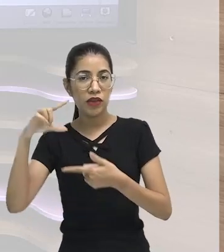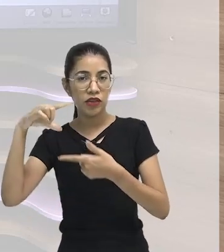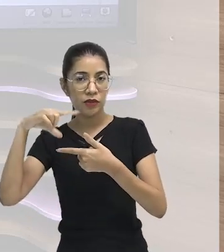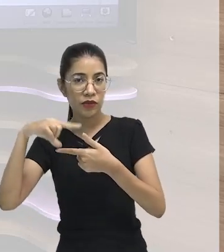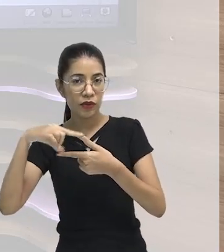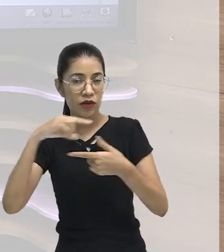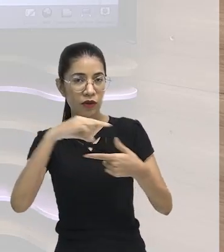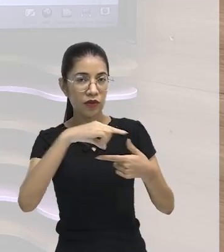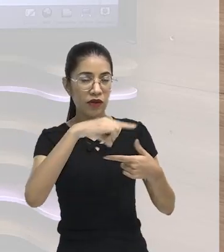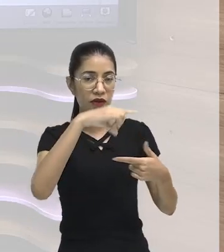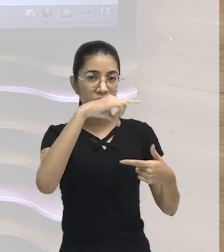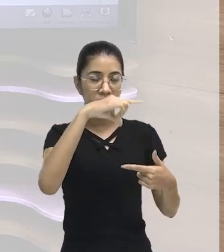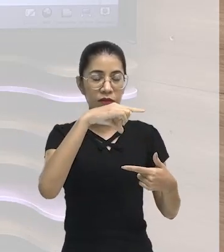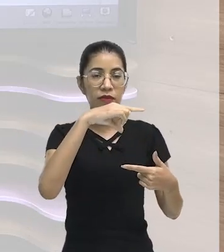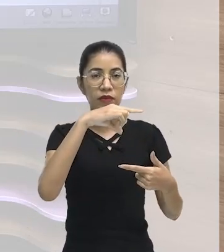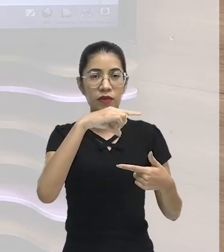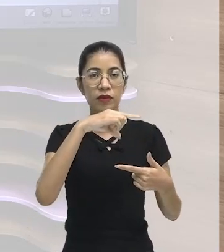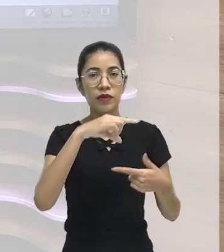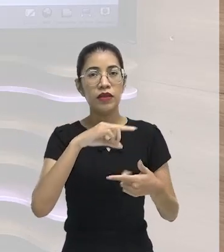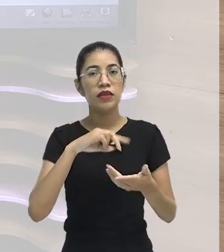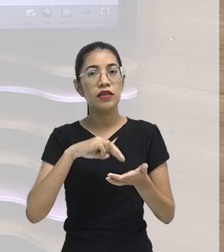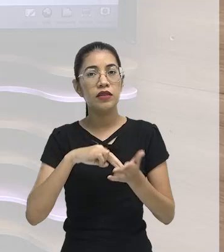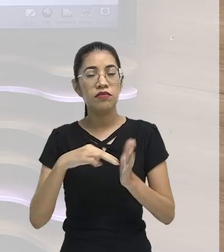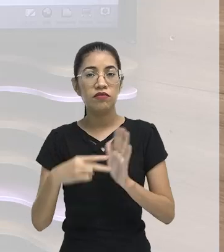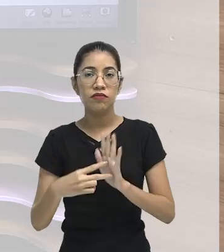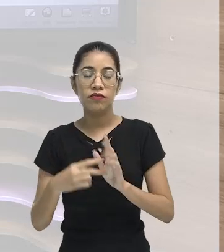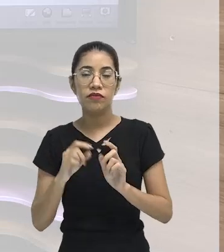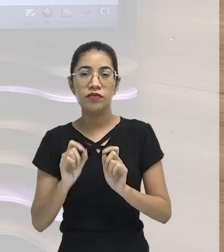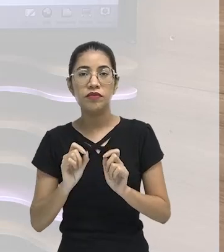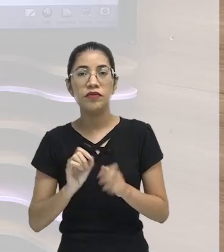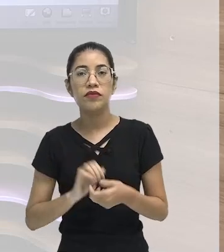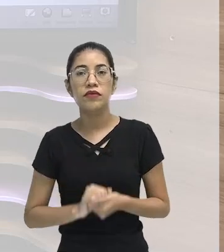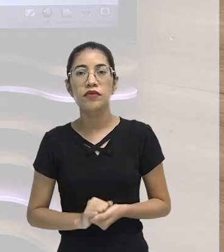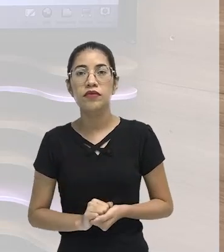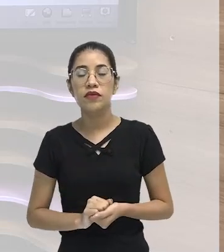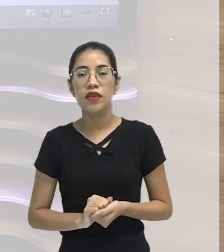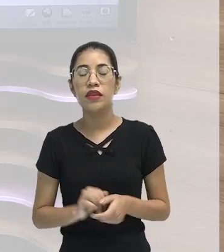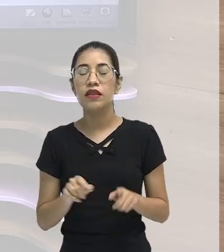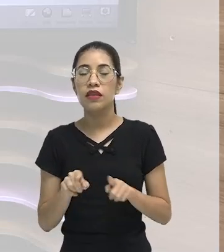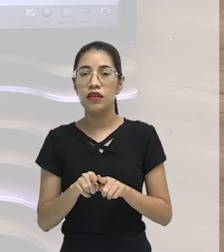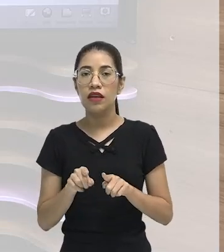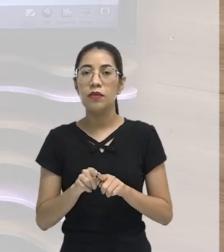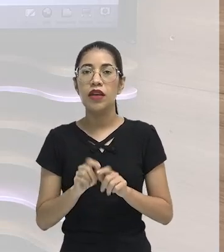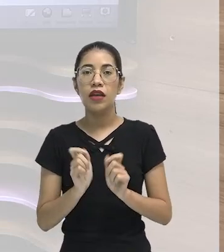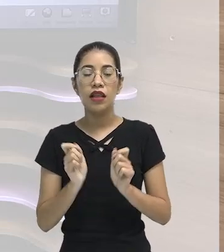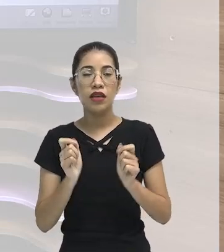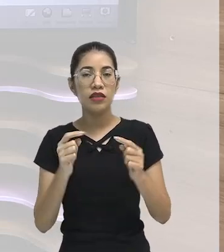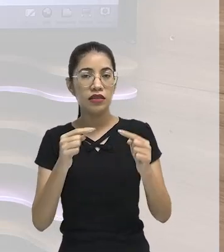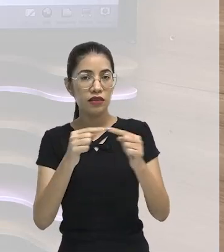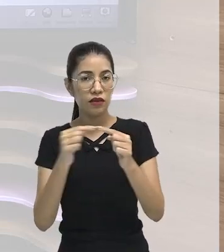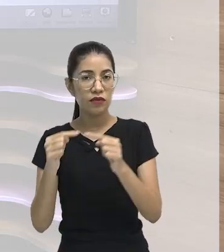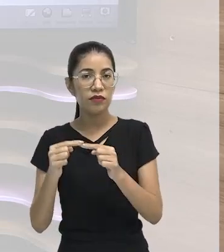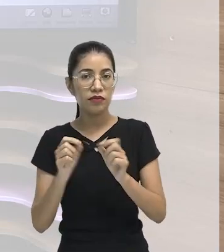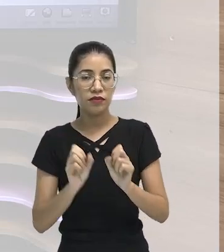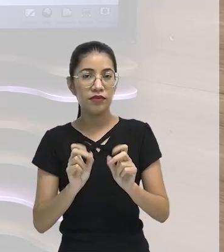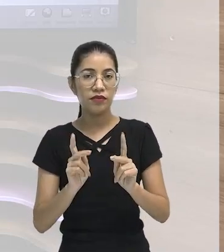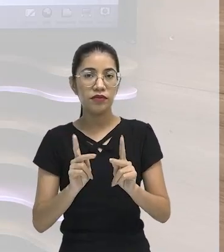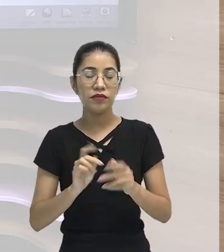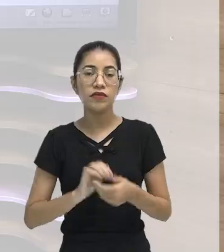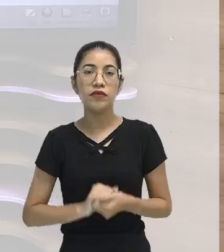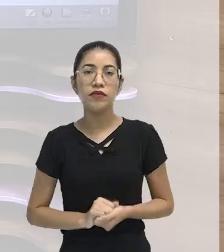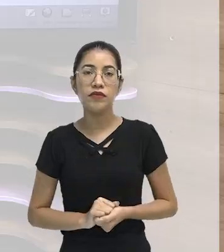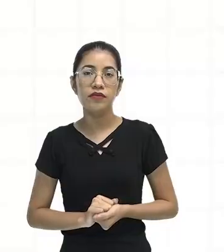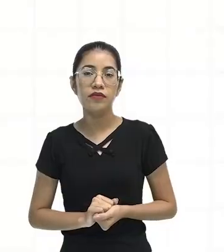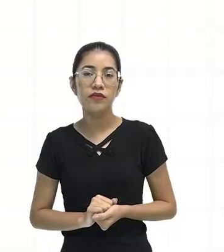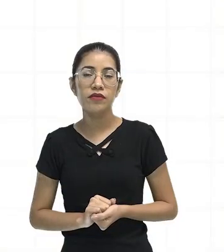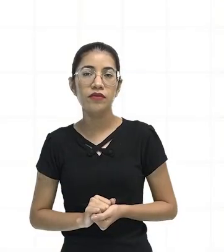e a outra aumentar, essa ação, vamos dizer assim, elas serão também proporcionais. Belezinha? Voltando para a